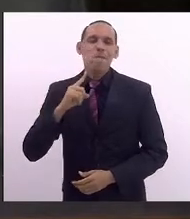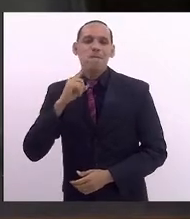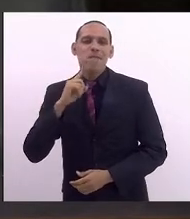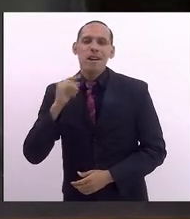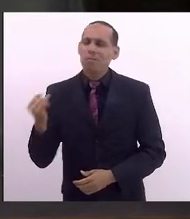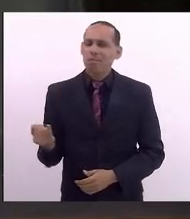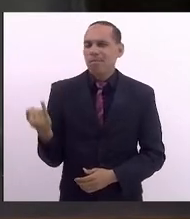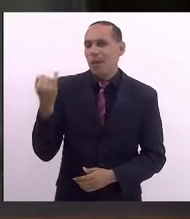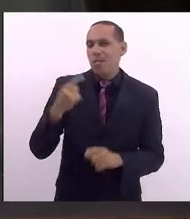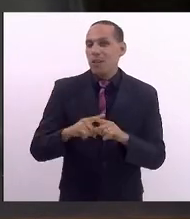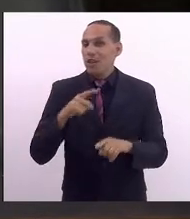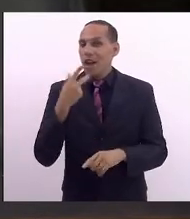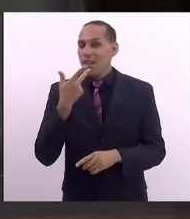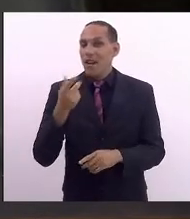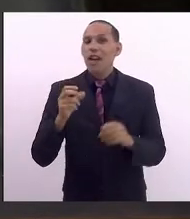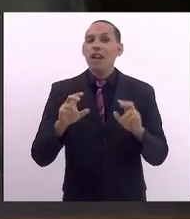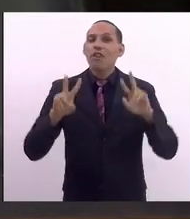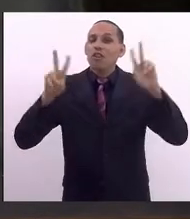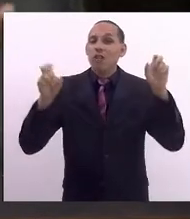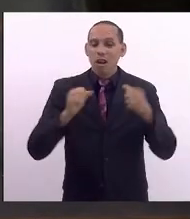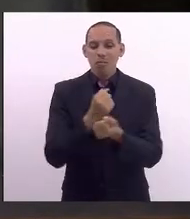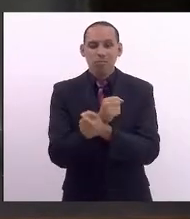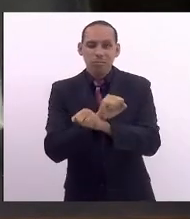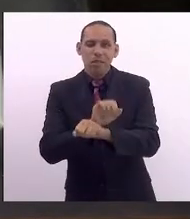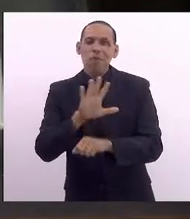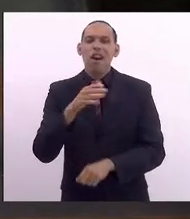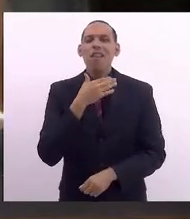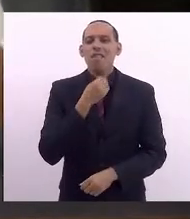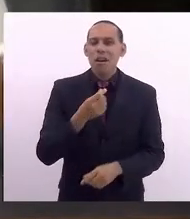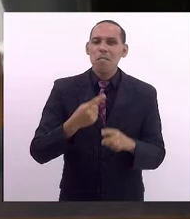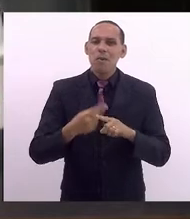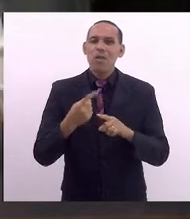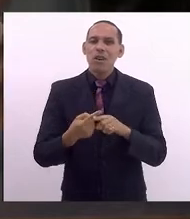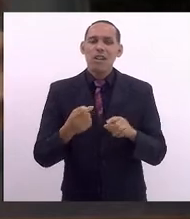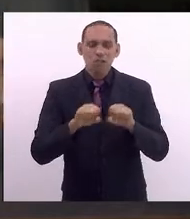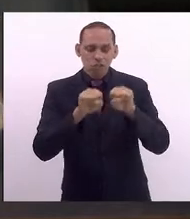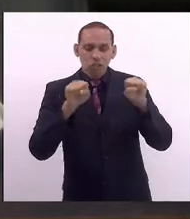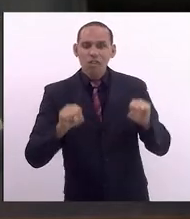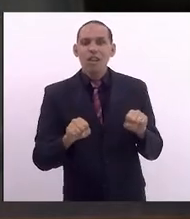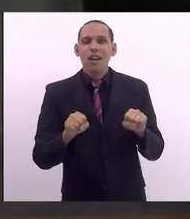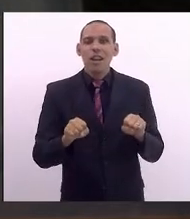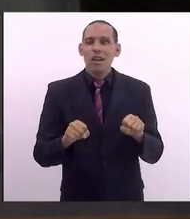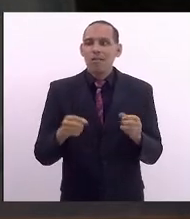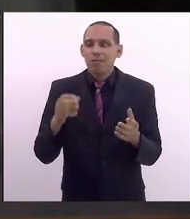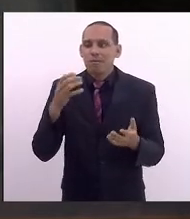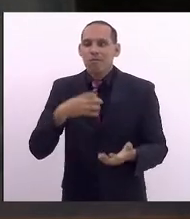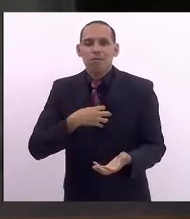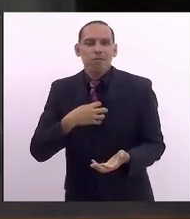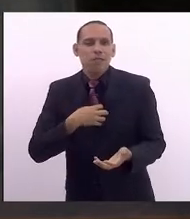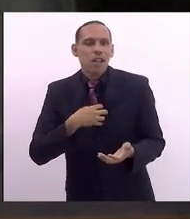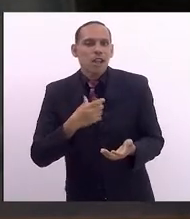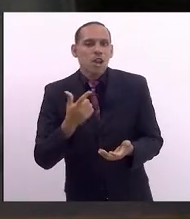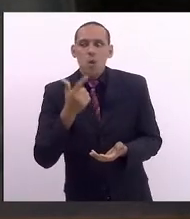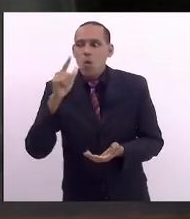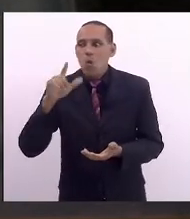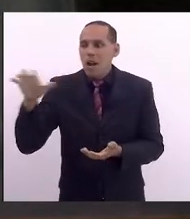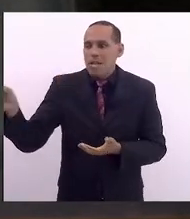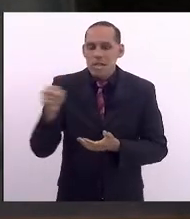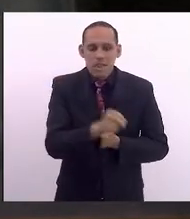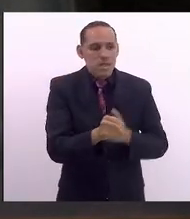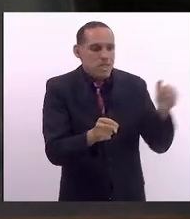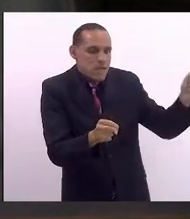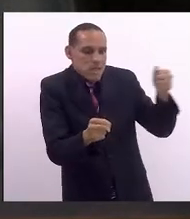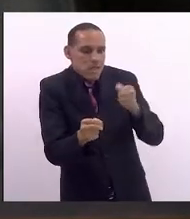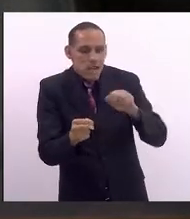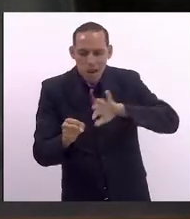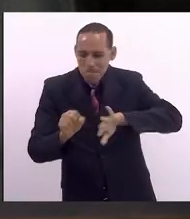aqui falando sobre abolição e, de fato, uma falsa abolição, porque o sistema está sempre encontrando novas formas de segregar e explorar as pessoas,